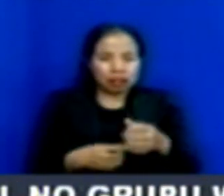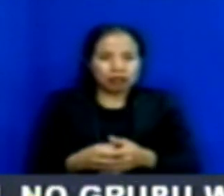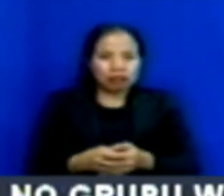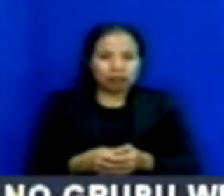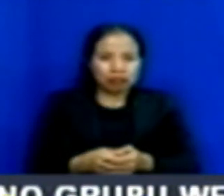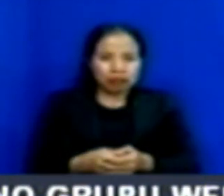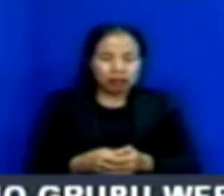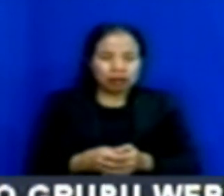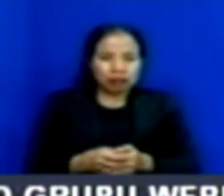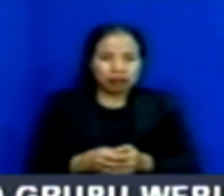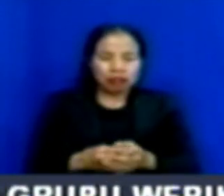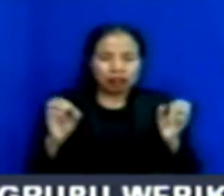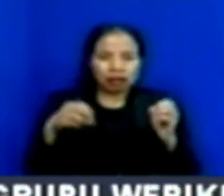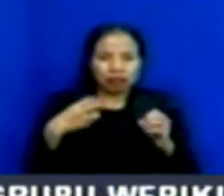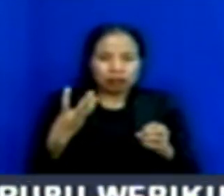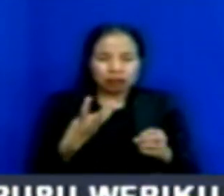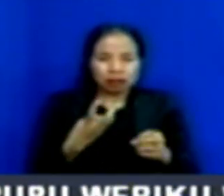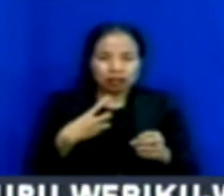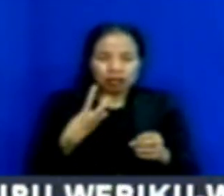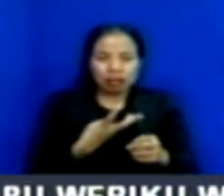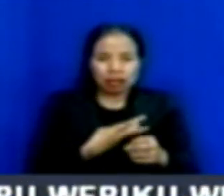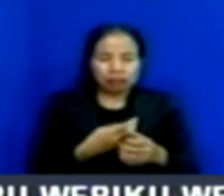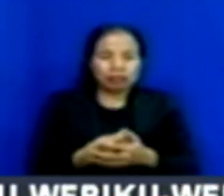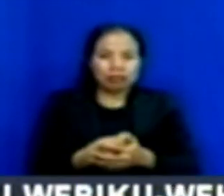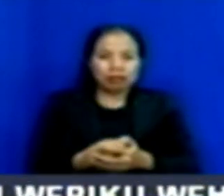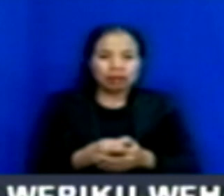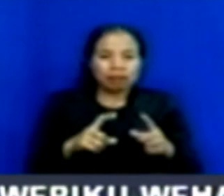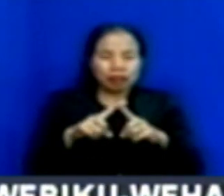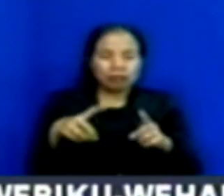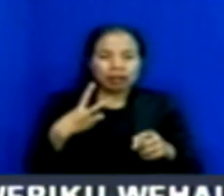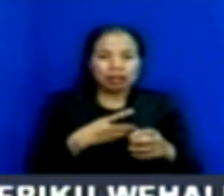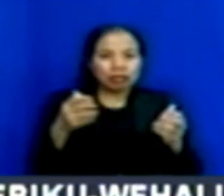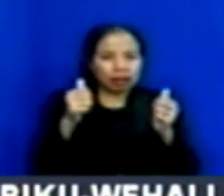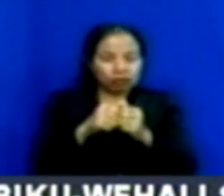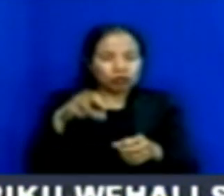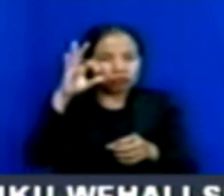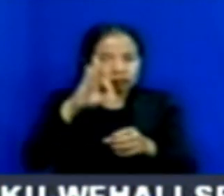bota. Lo sa mi mes ami hai lara, na mi mesa mo bota mo slae.